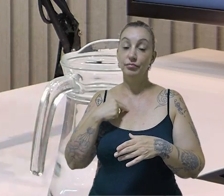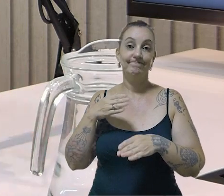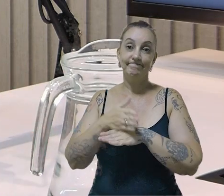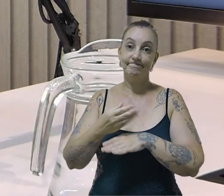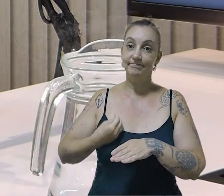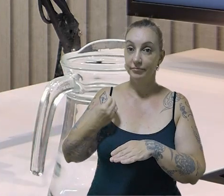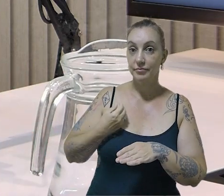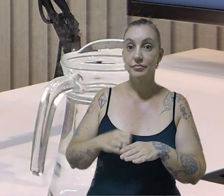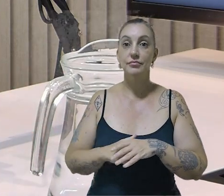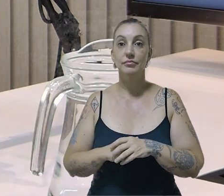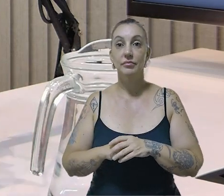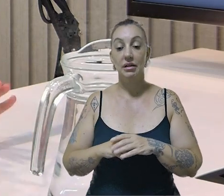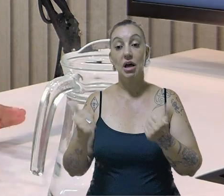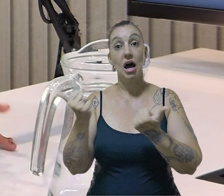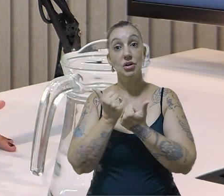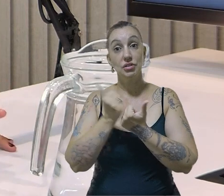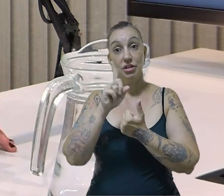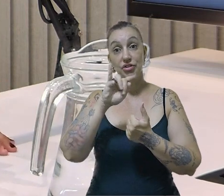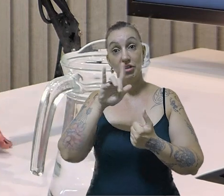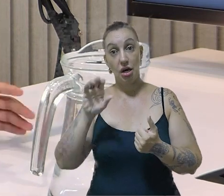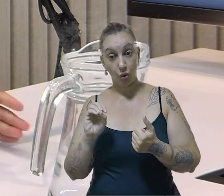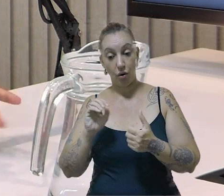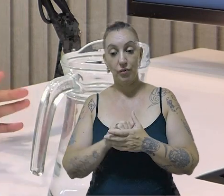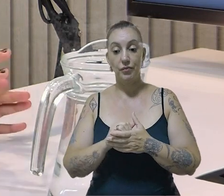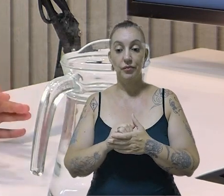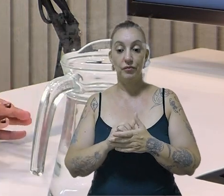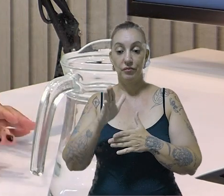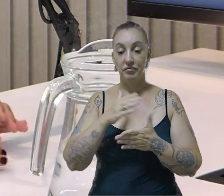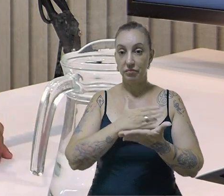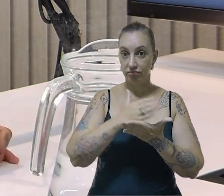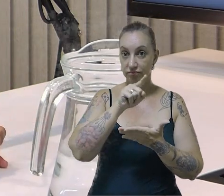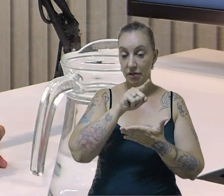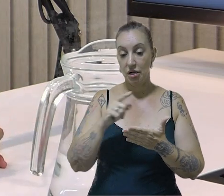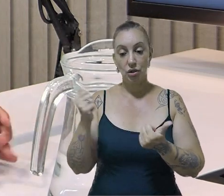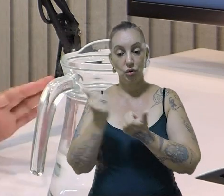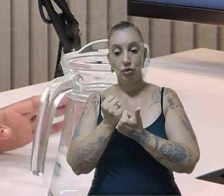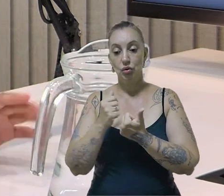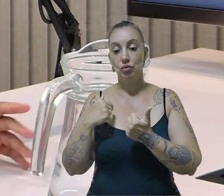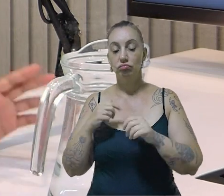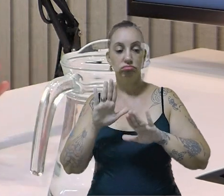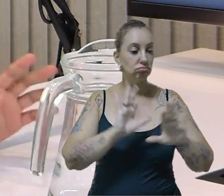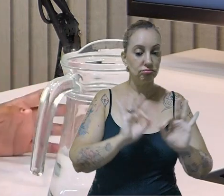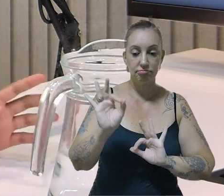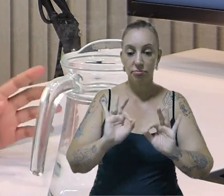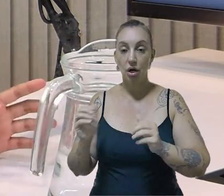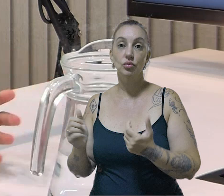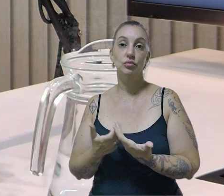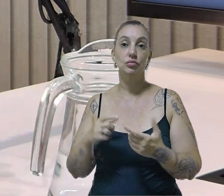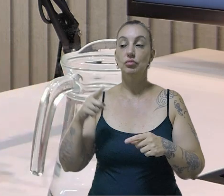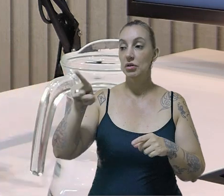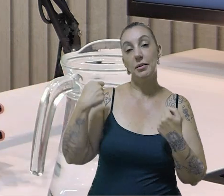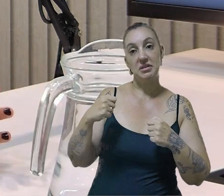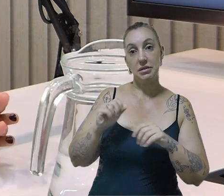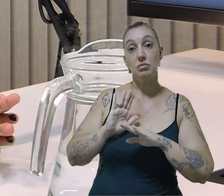presente então eu sou assistente do Diego nessa Diego vai encabeçar todo desenho e eu tô ali de de suporte porque ele